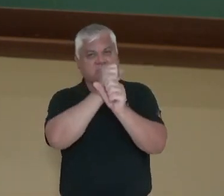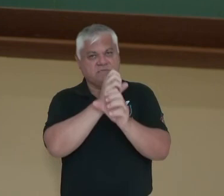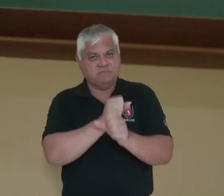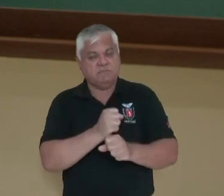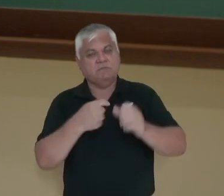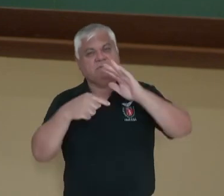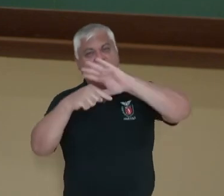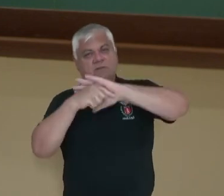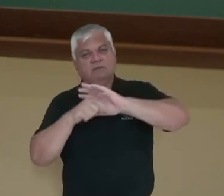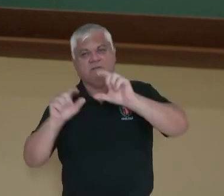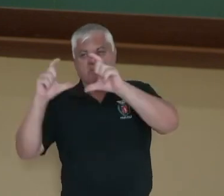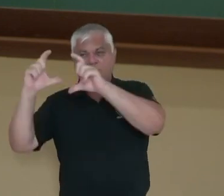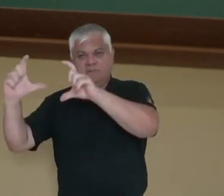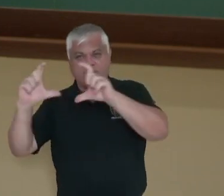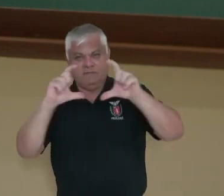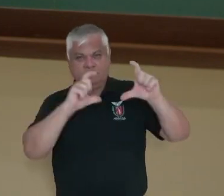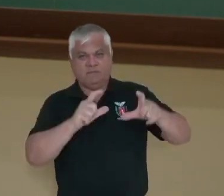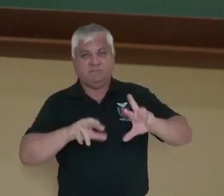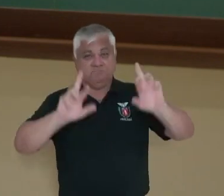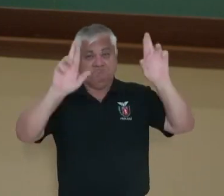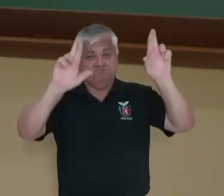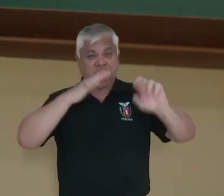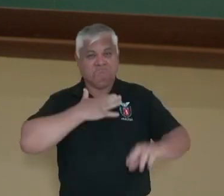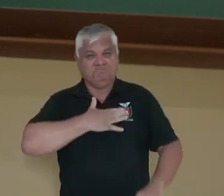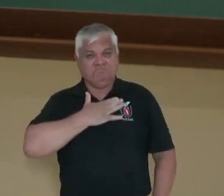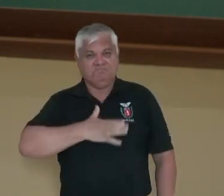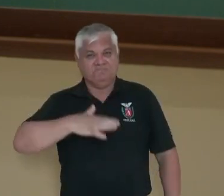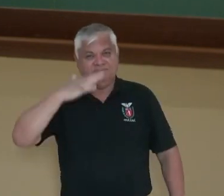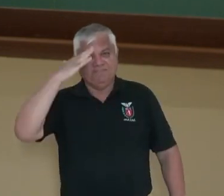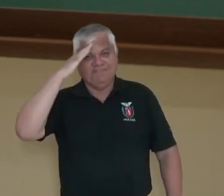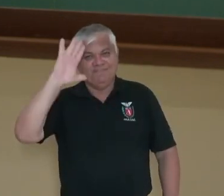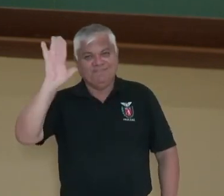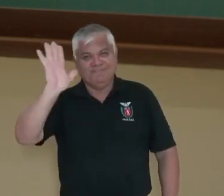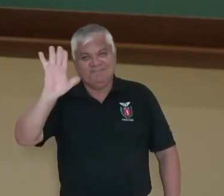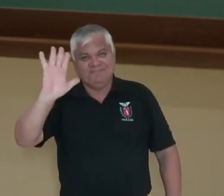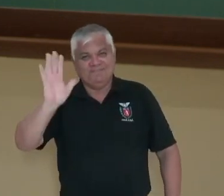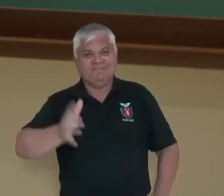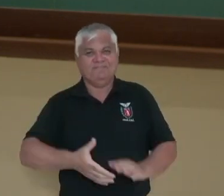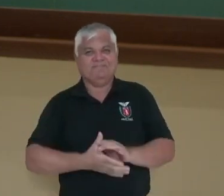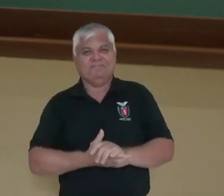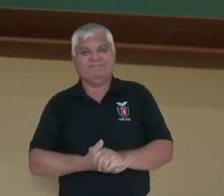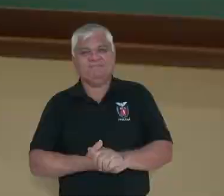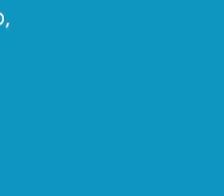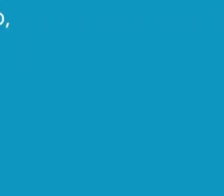e subtração de matrizes. Espero que vocês tenham gostado e até breve.